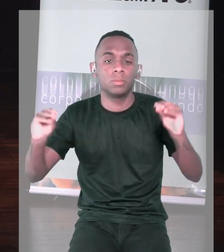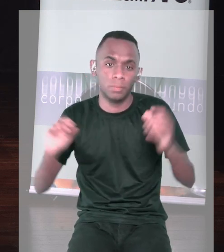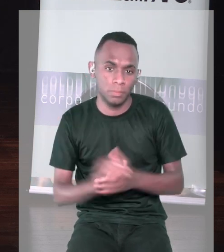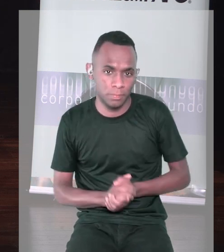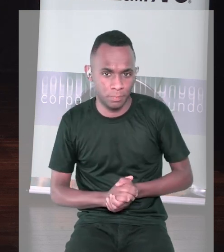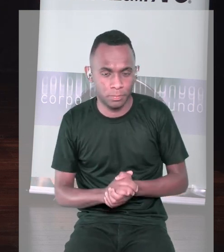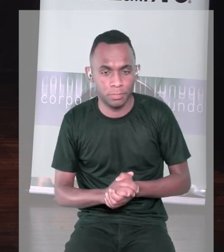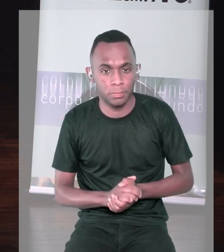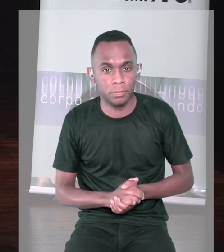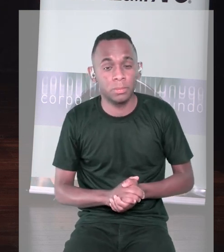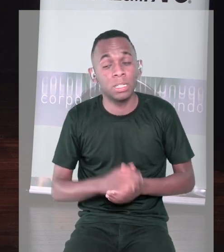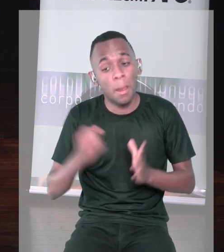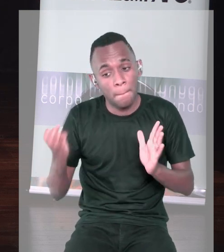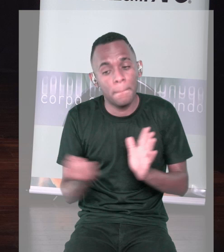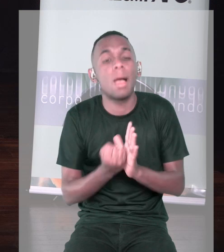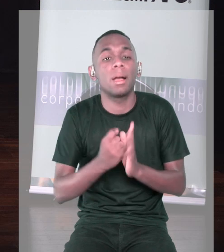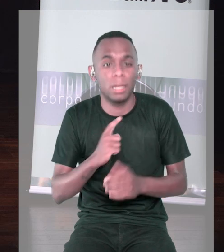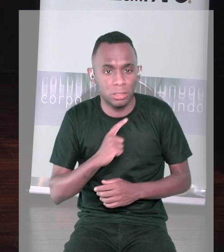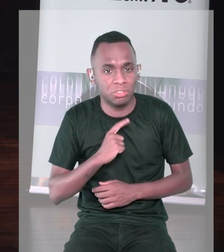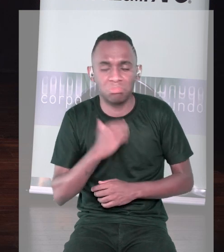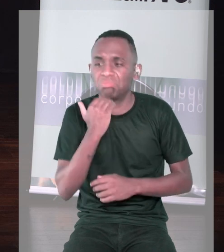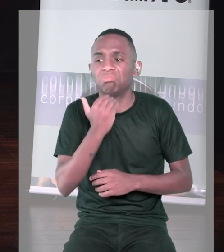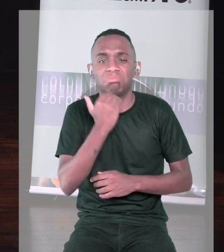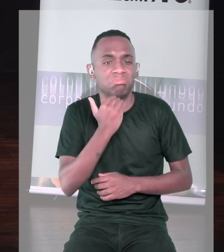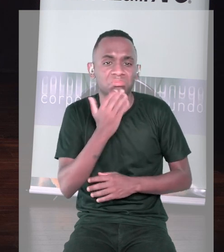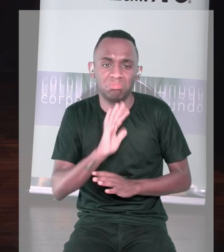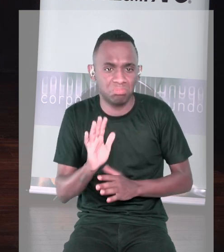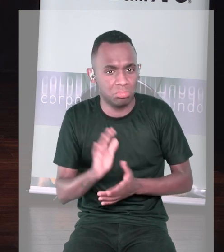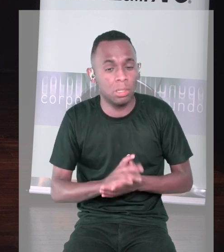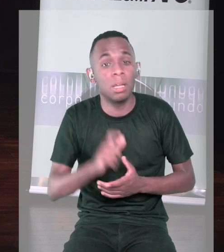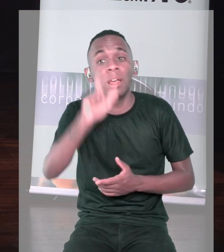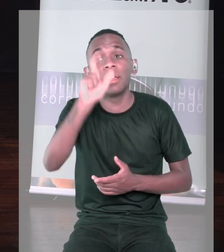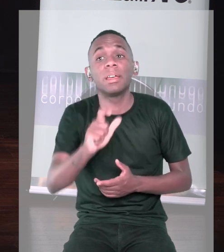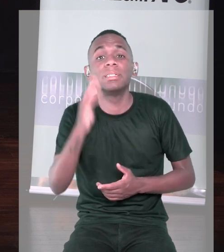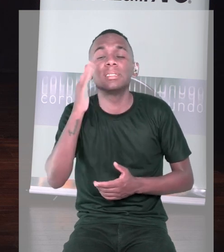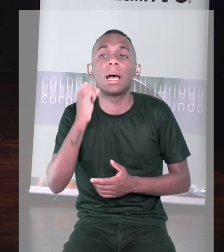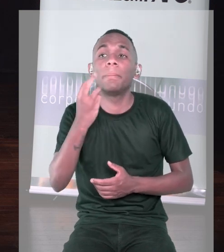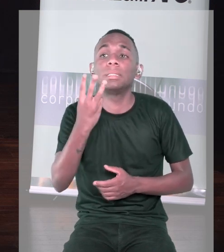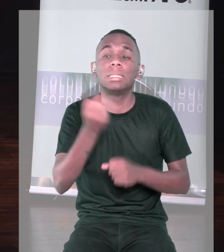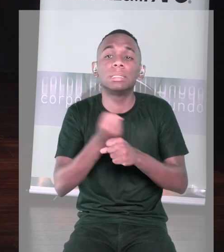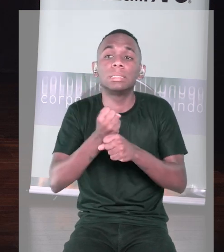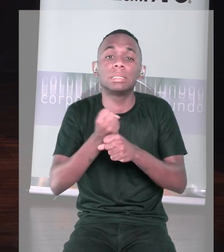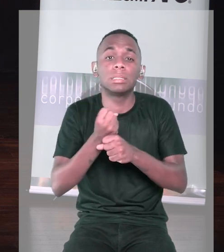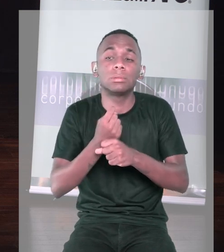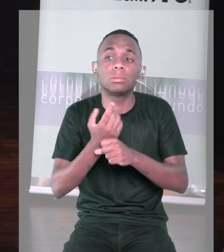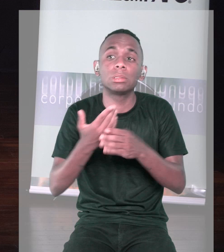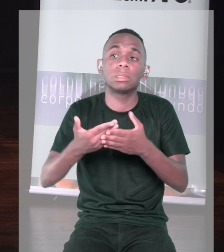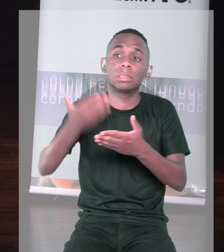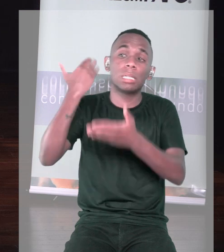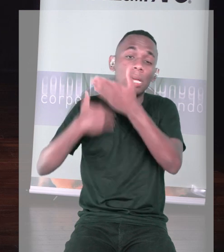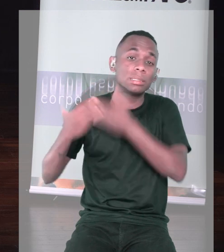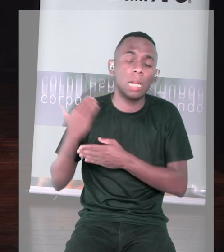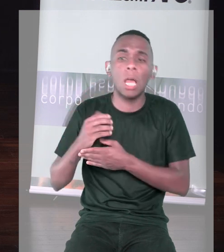sumia de cena. Houve marcas, sinais, que importa se ilegíveis. Quem sabe, 3 anos atrás